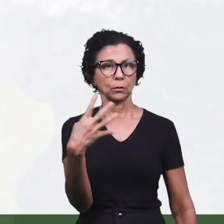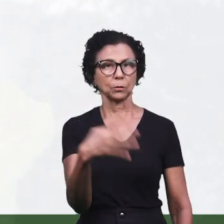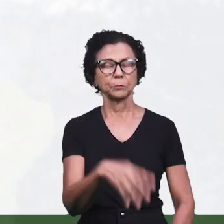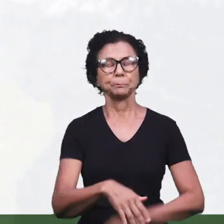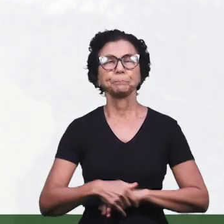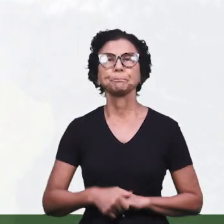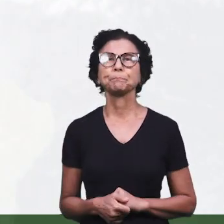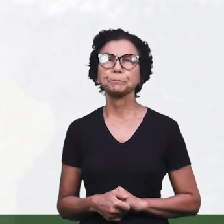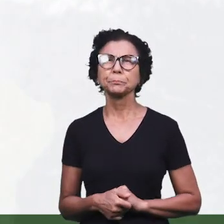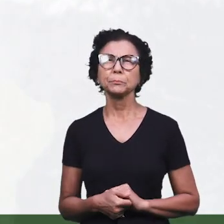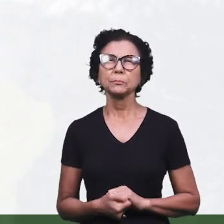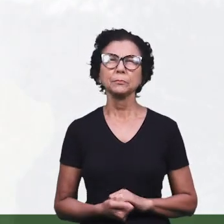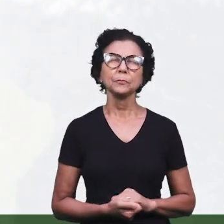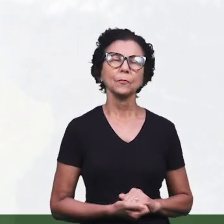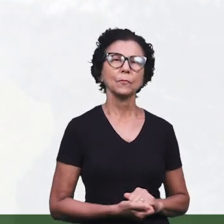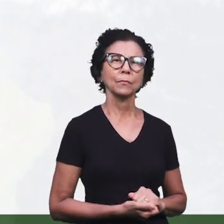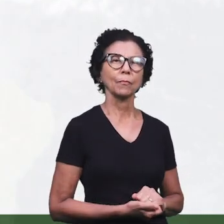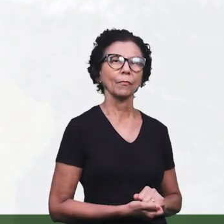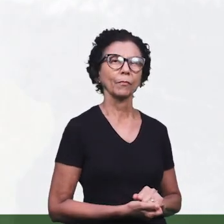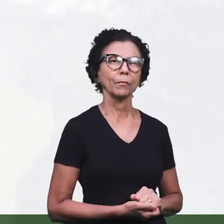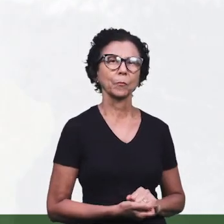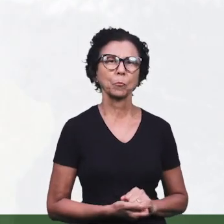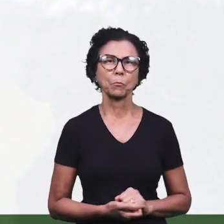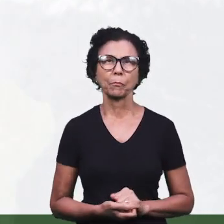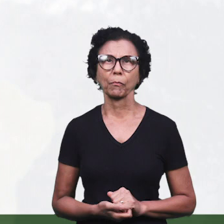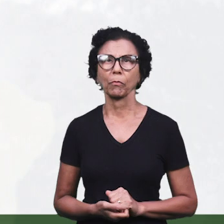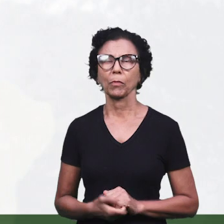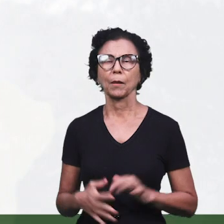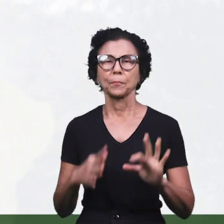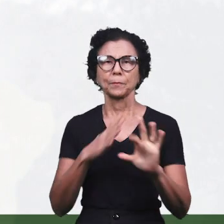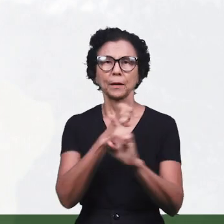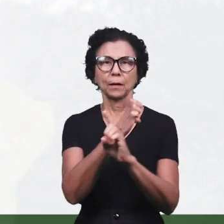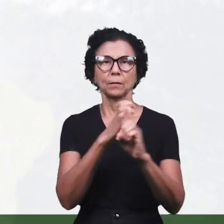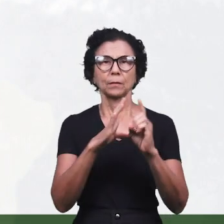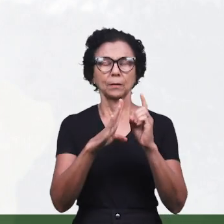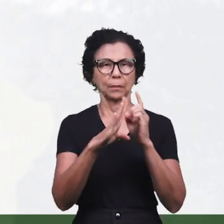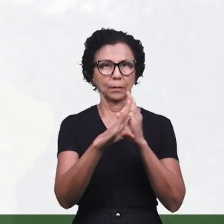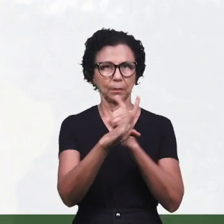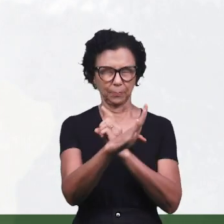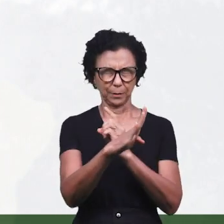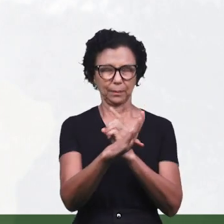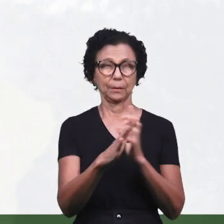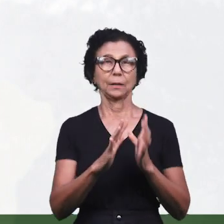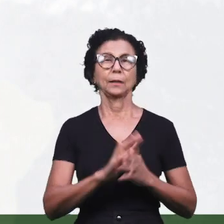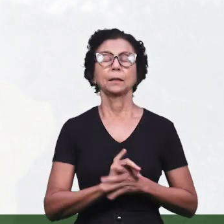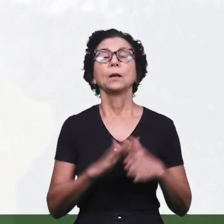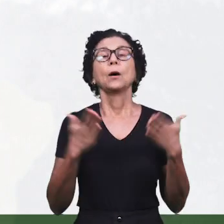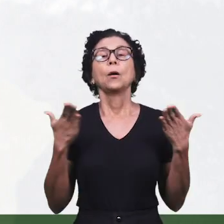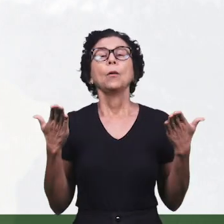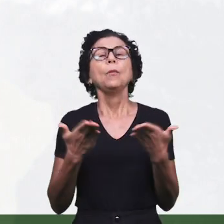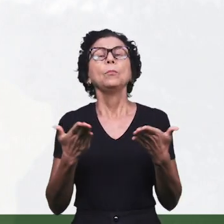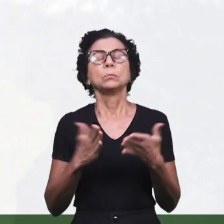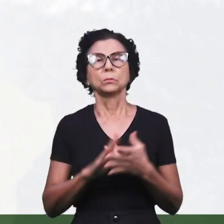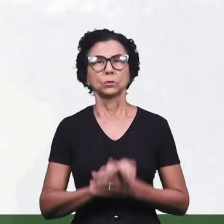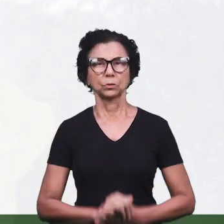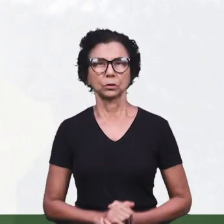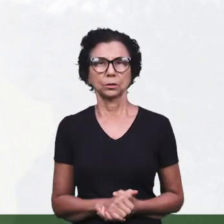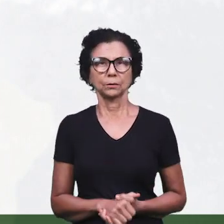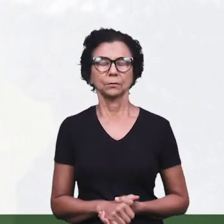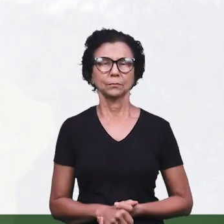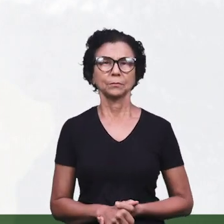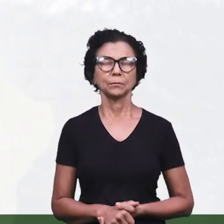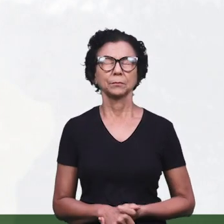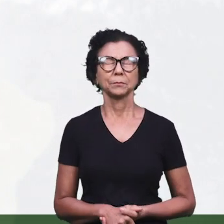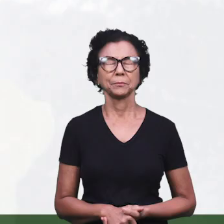Bíblica Dominical, e quando fala hoje, nós nos estamos referindo exatamente a hoje, 16 de fevereiro.